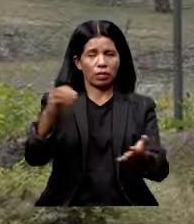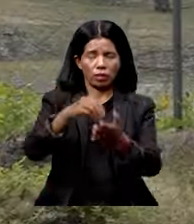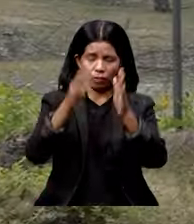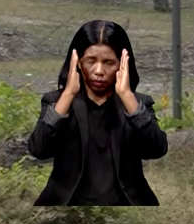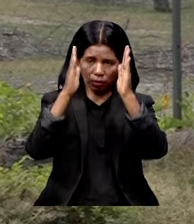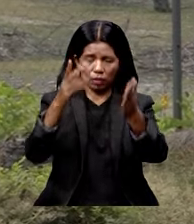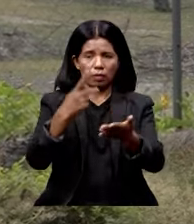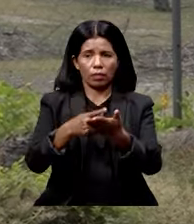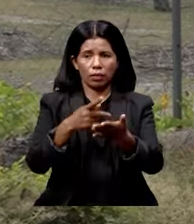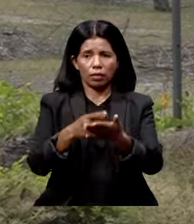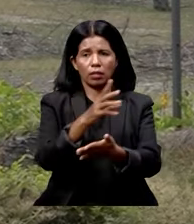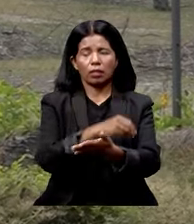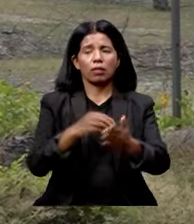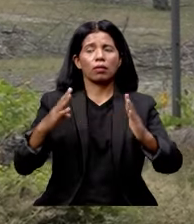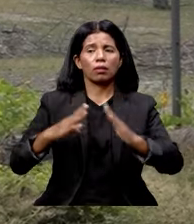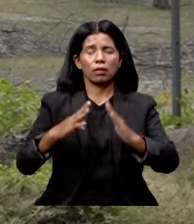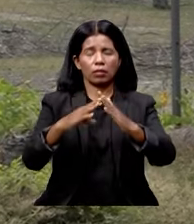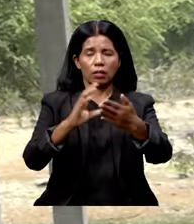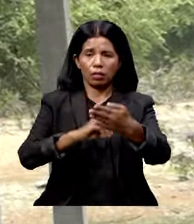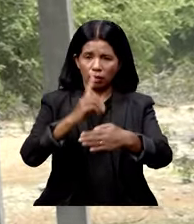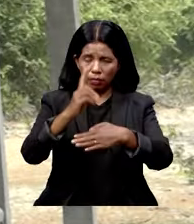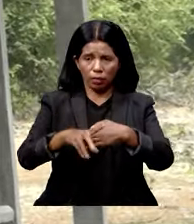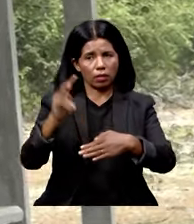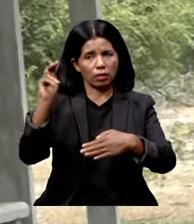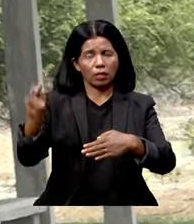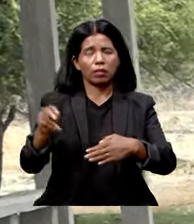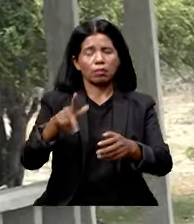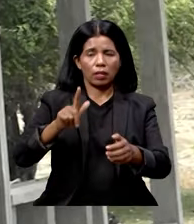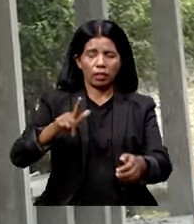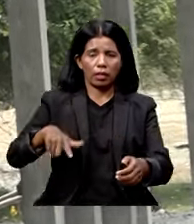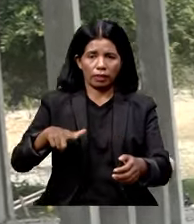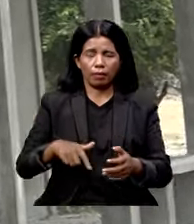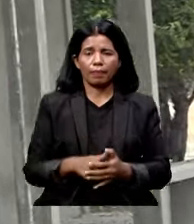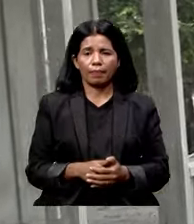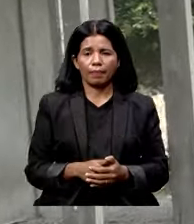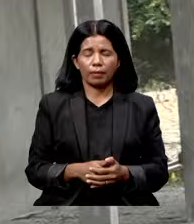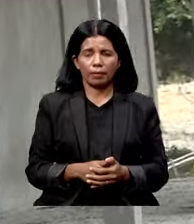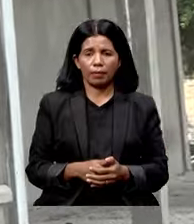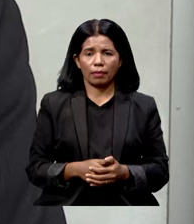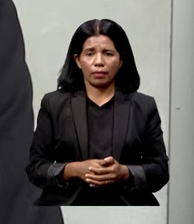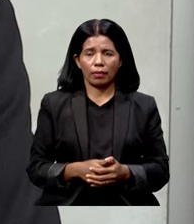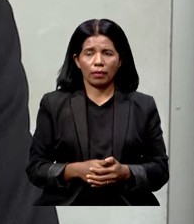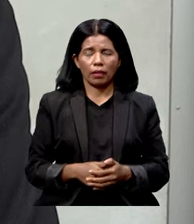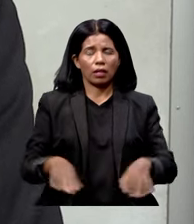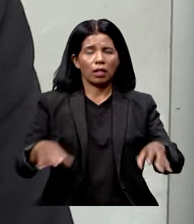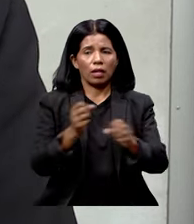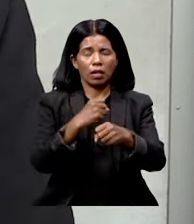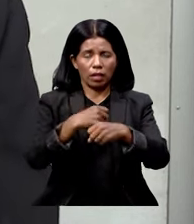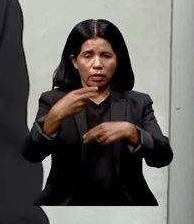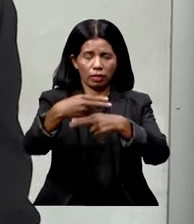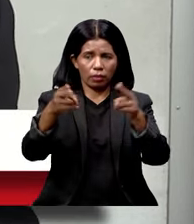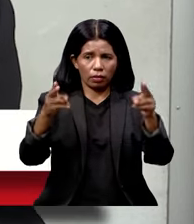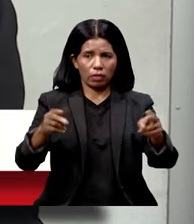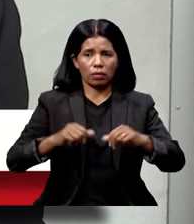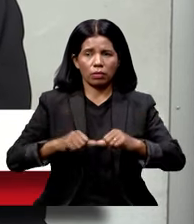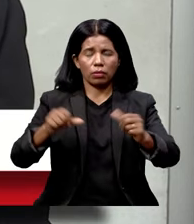ba projeto fundo capital desenvolvimento nian ne be atraso. A infraestrutura básica, construção da sala aula Cira,